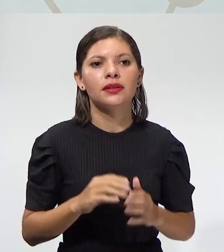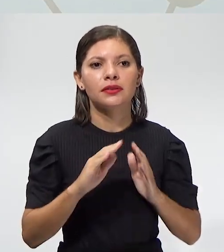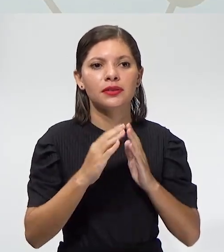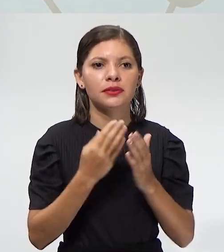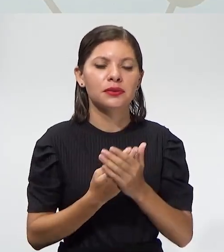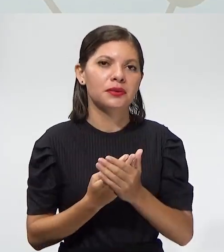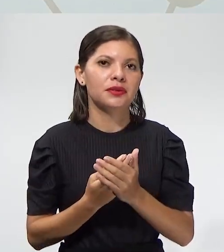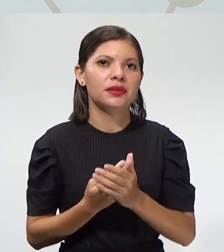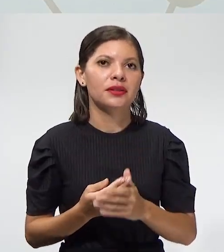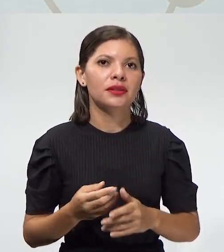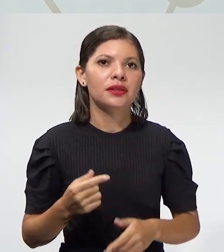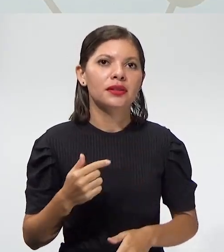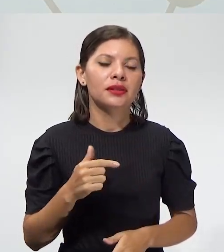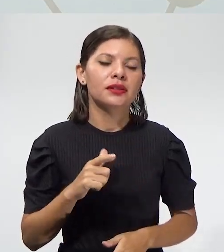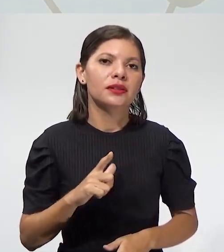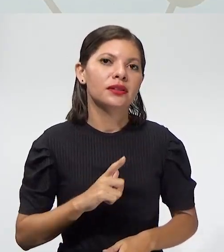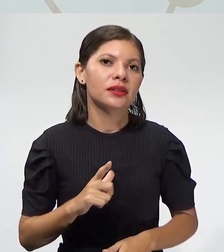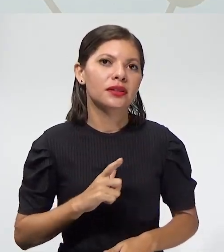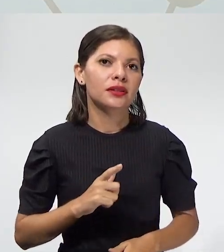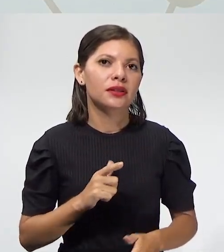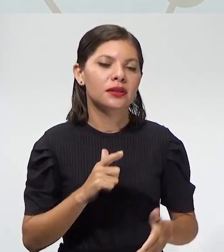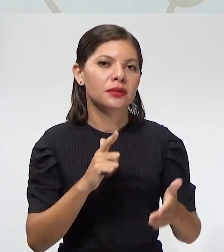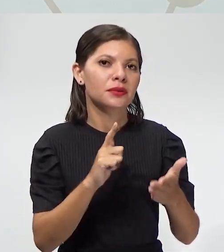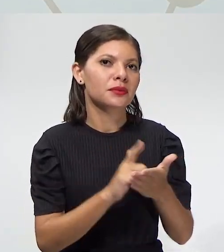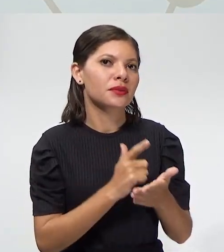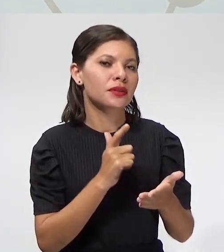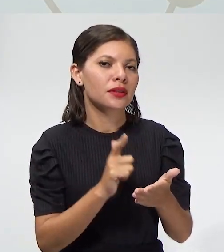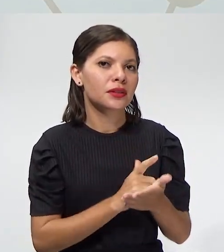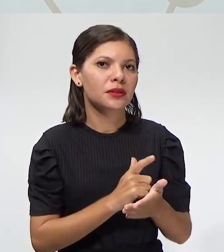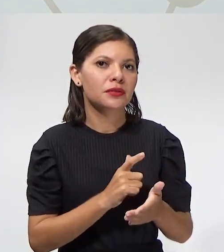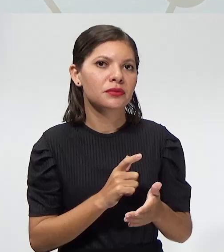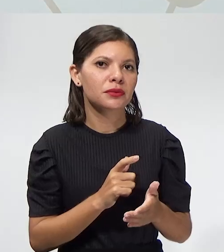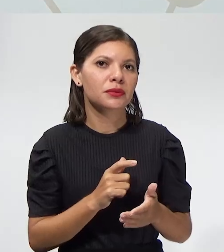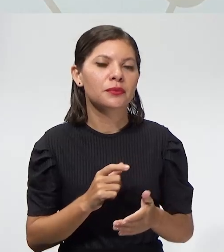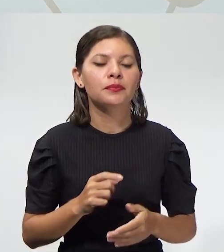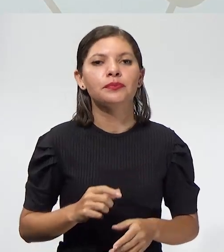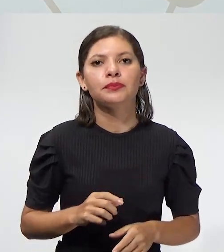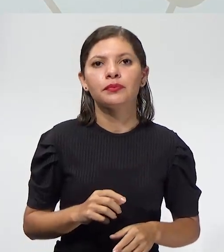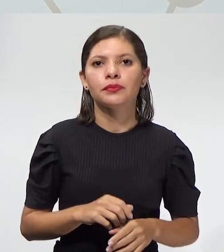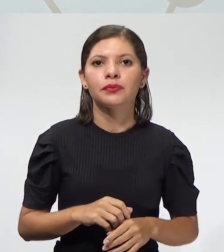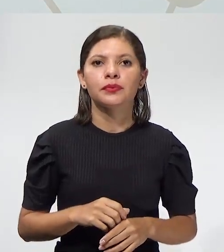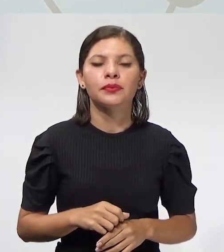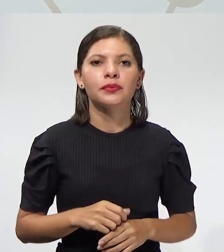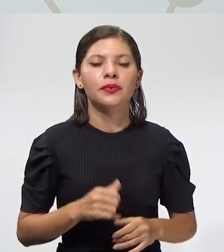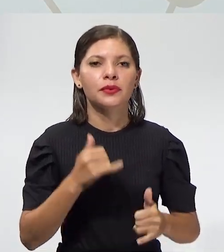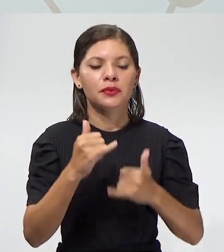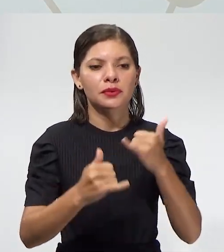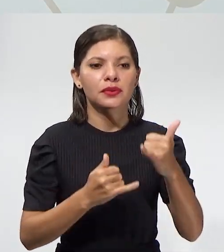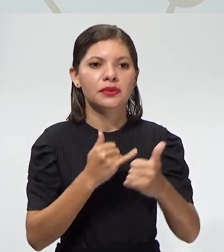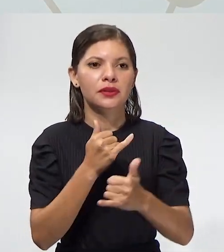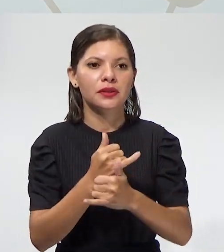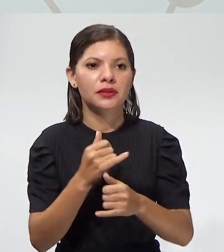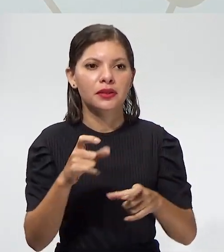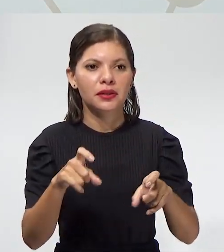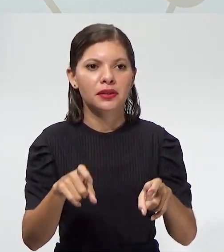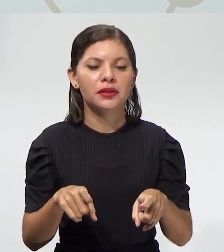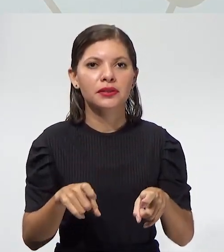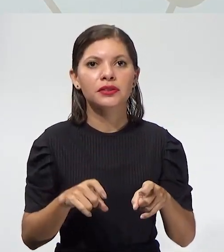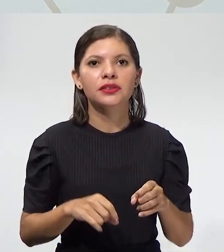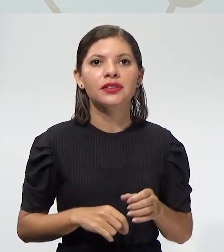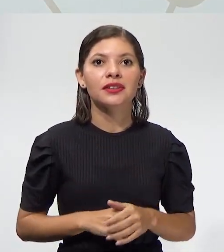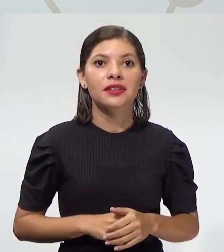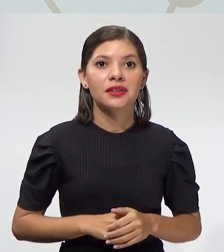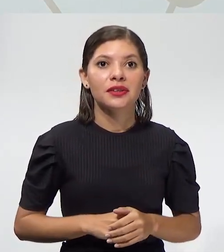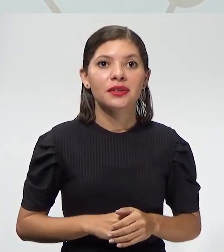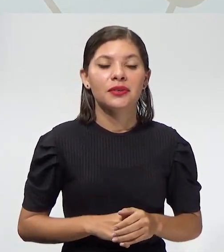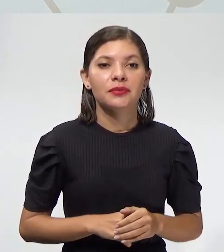resultado apenas à escola. Isso é interessante também, porque a gente vai ter um livro, pessoal, que, se eu não estou enganado, é um e-book, um livro